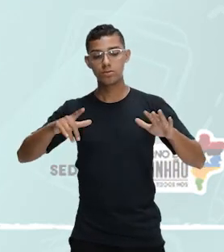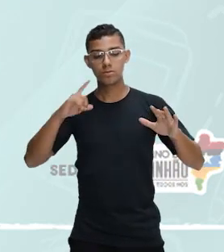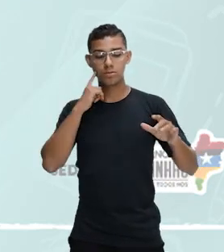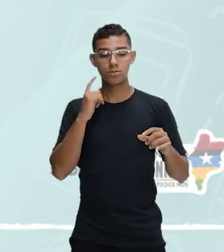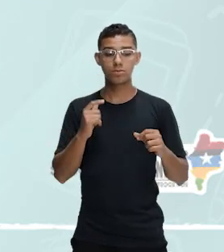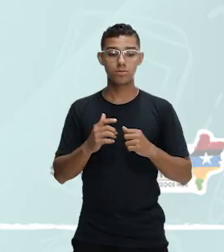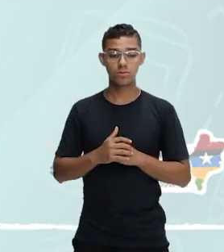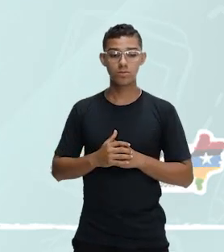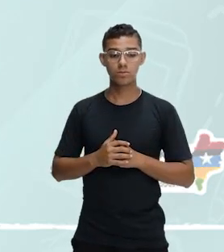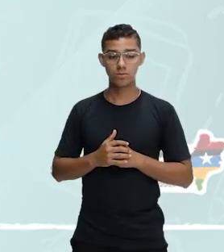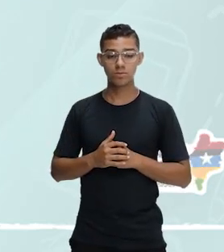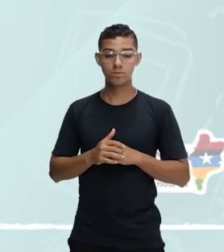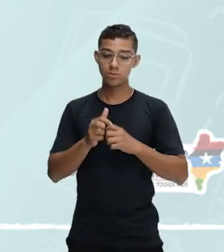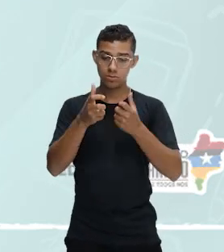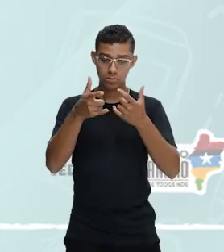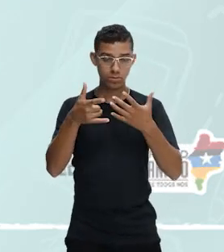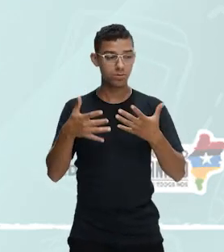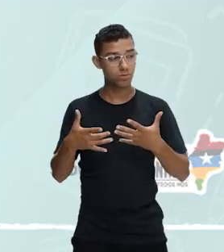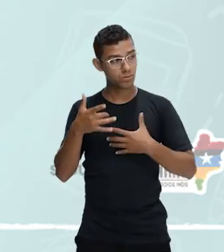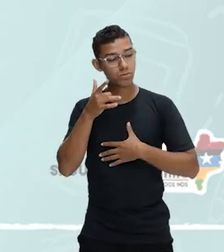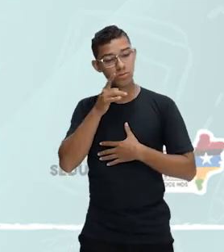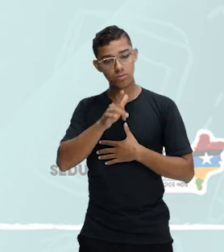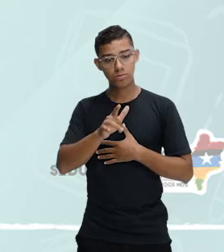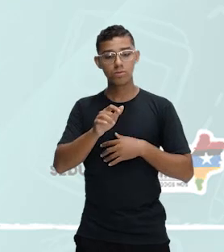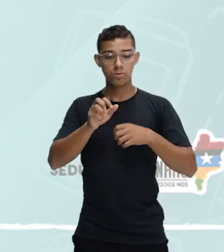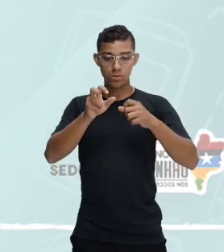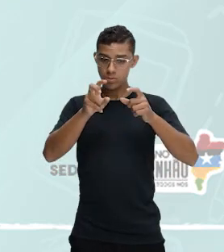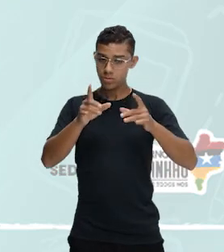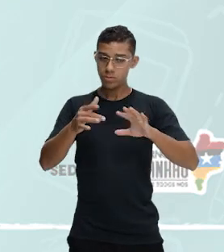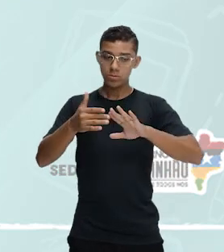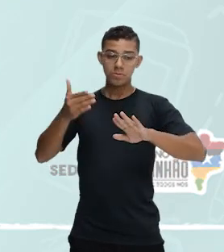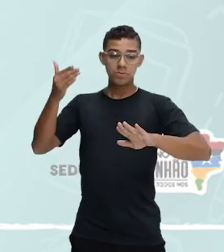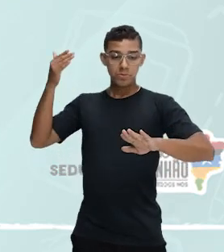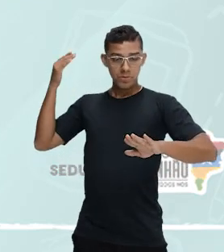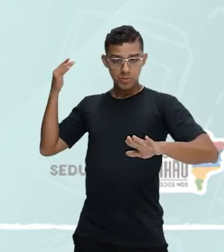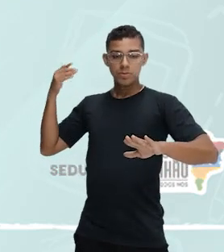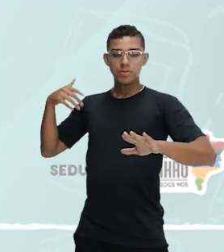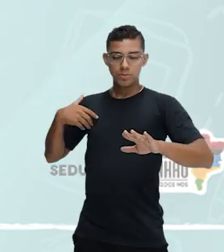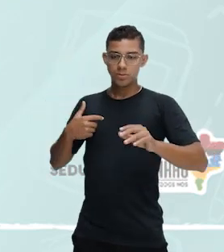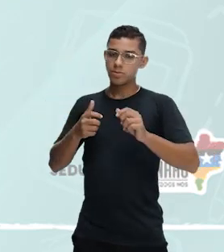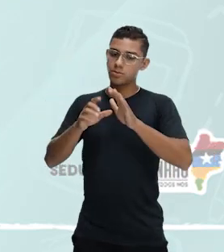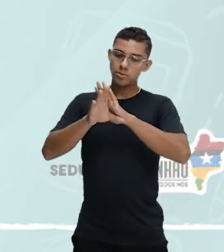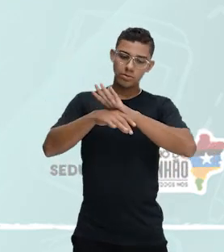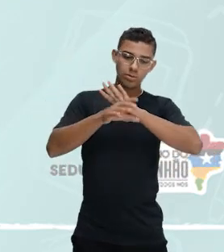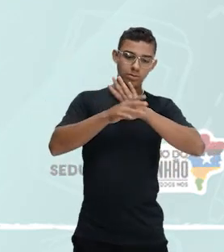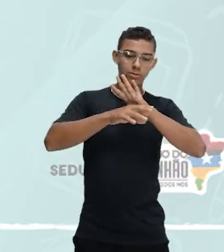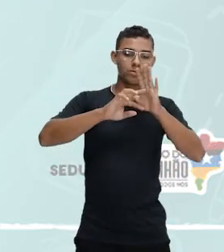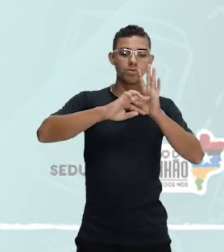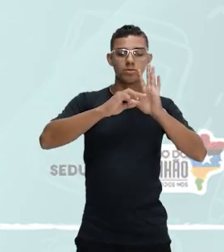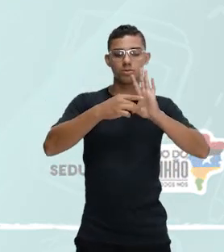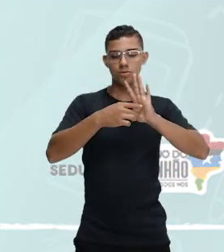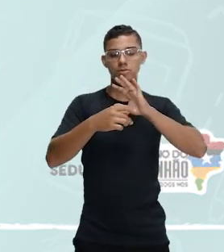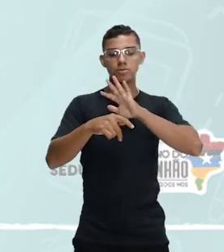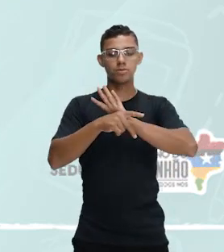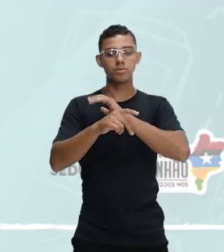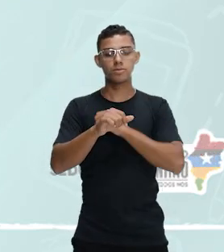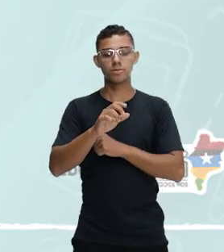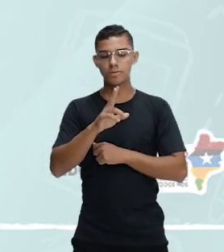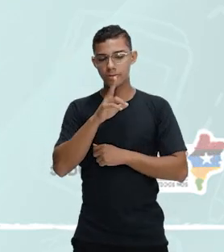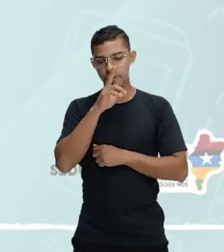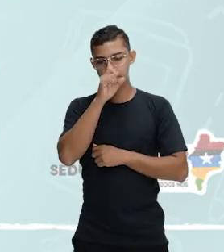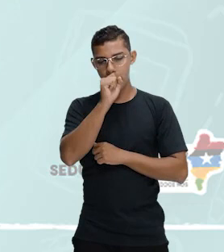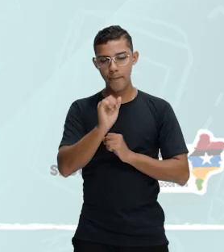Terra. Né? Então ele conseguiu explicar, já naquela época, esses conceitos sobre esses